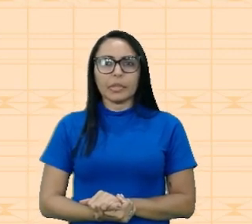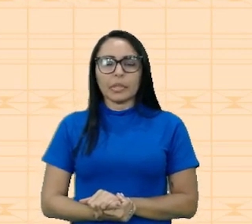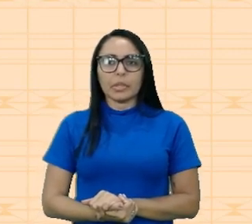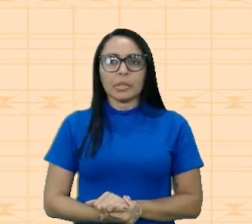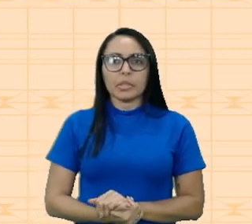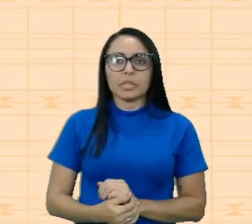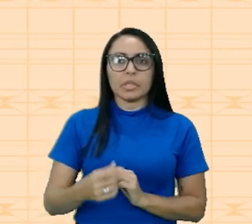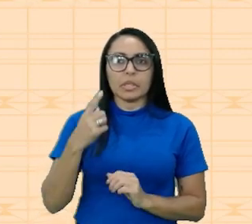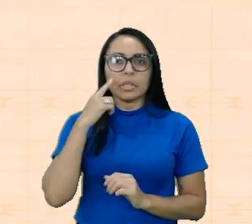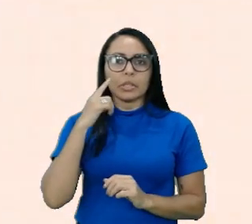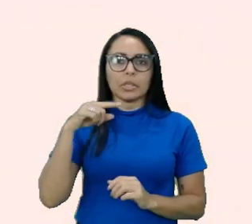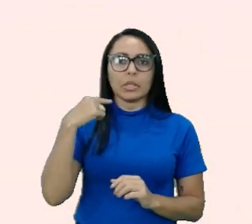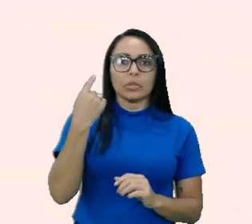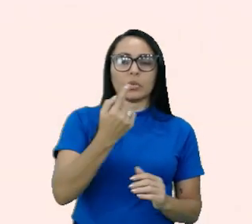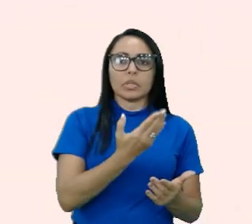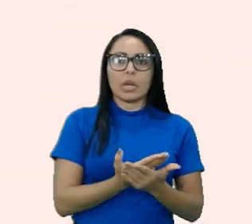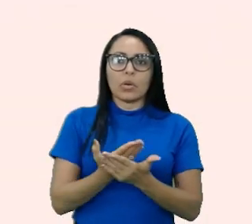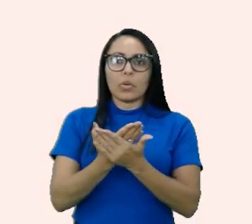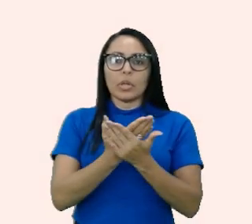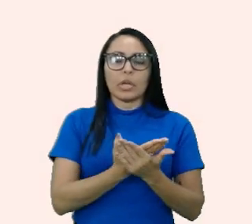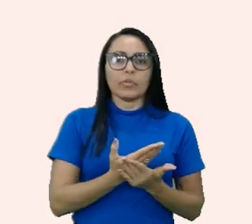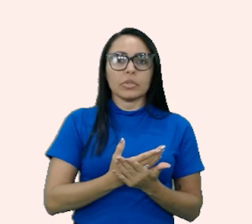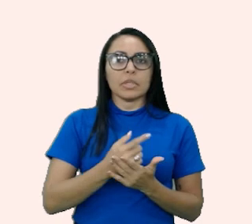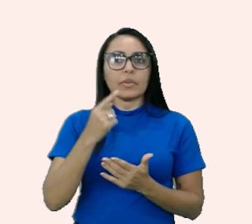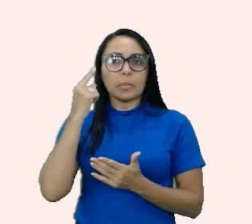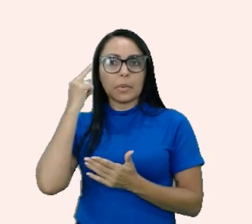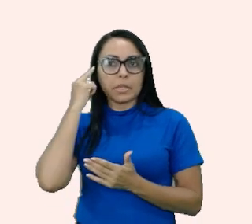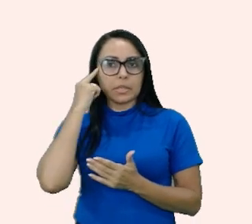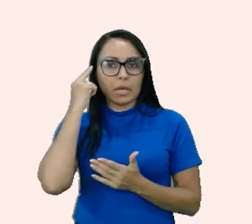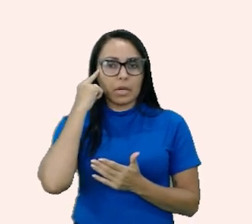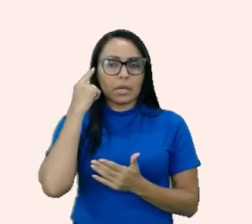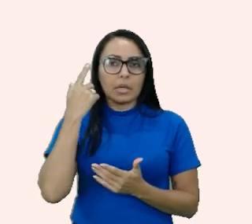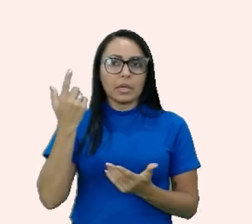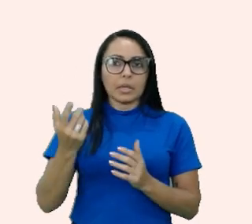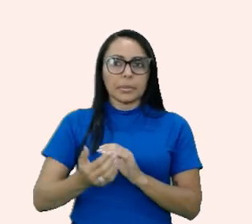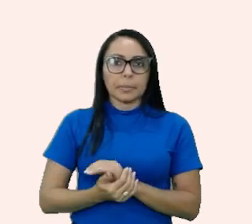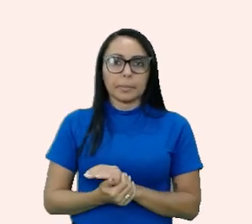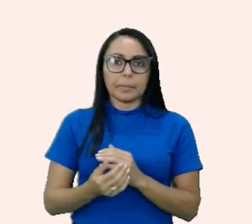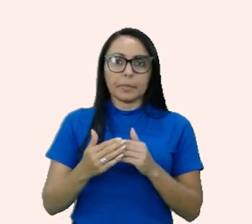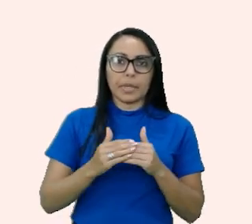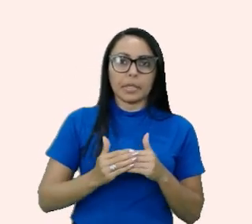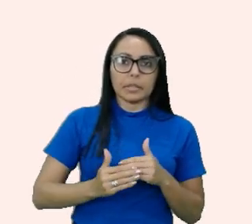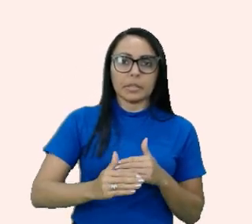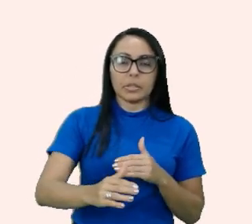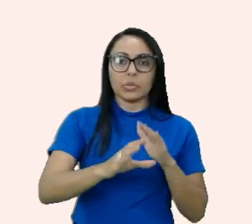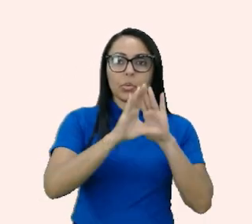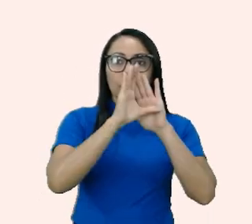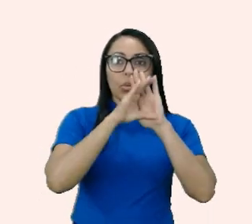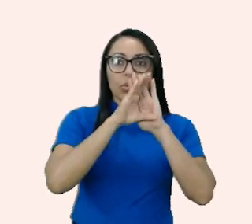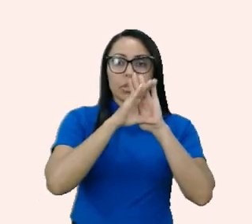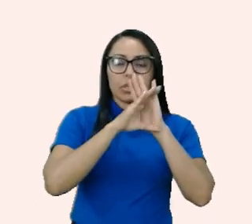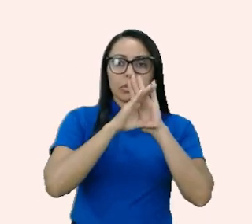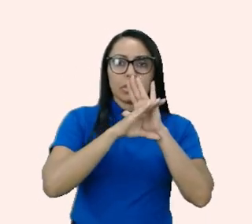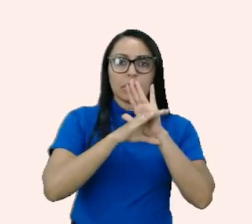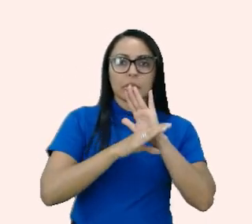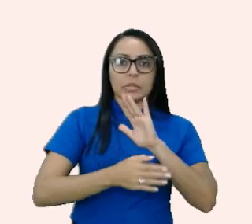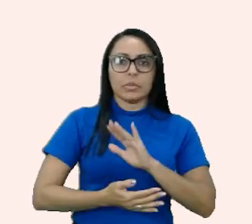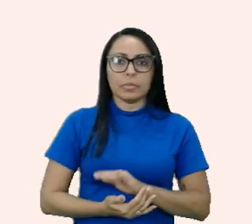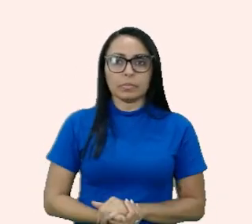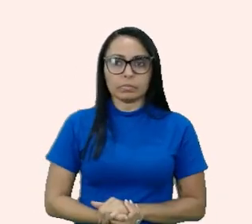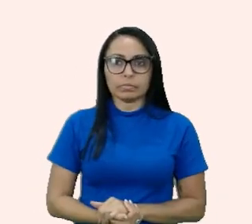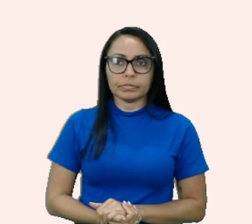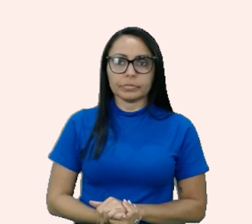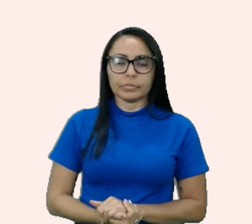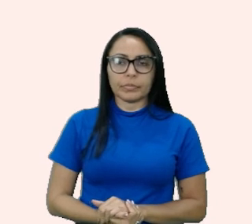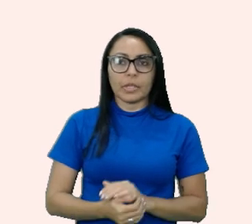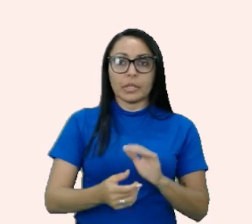nossa aula, eu vou fazer você pensar em proporcionalidade a partir do conceito de razão.